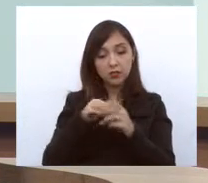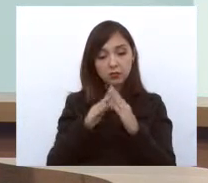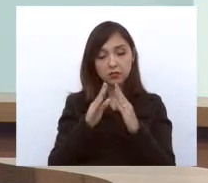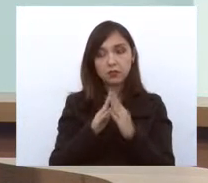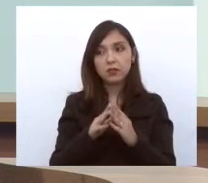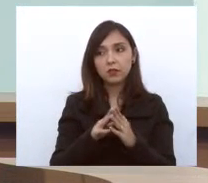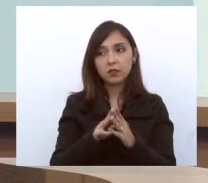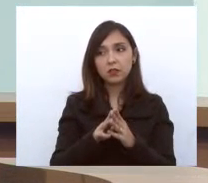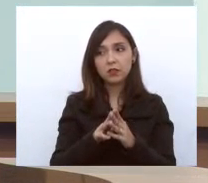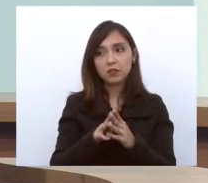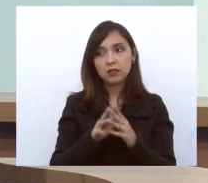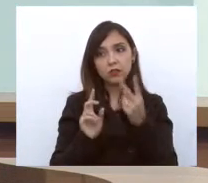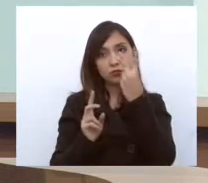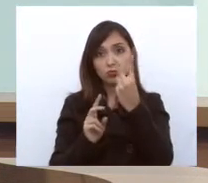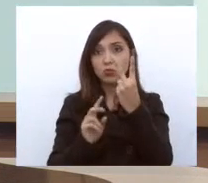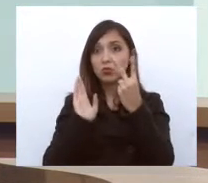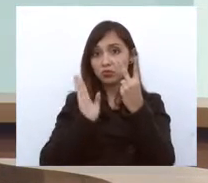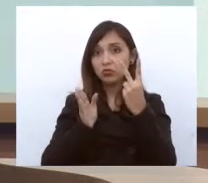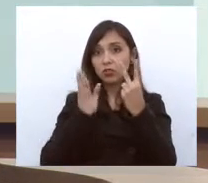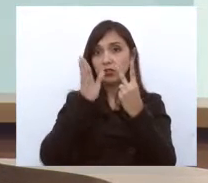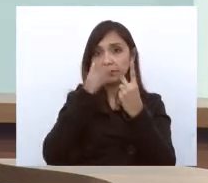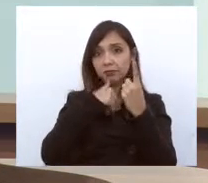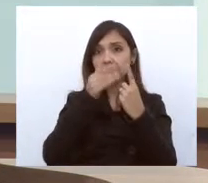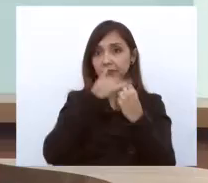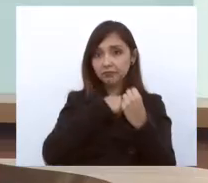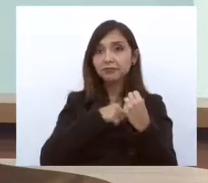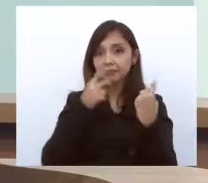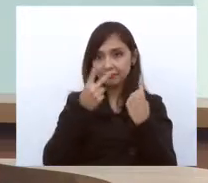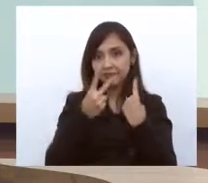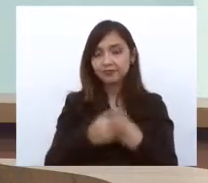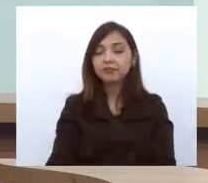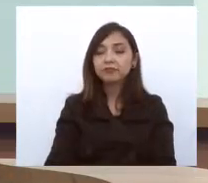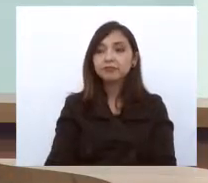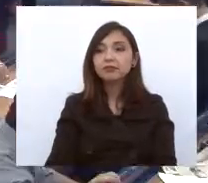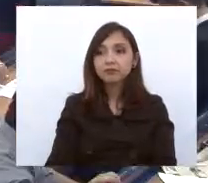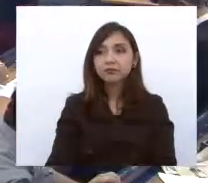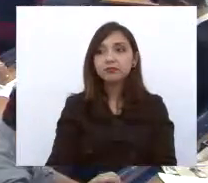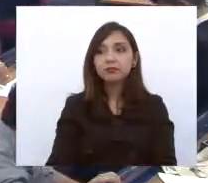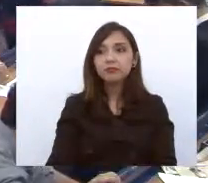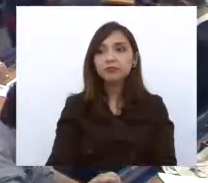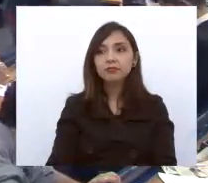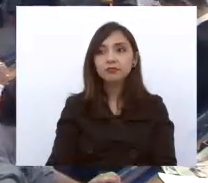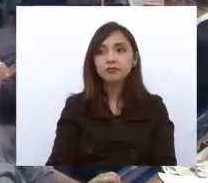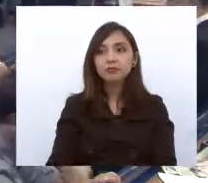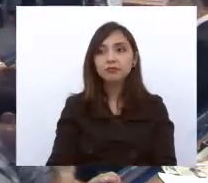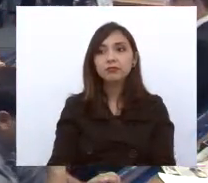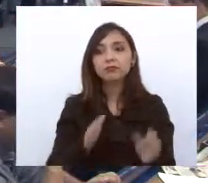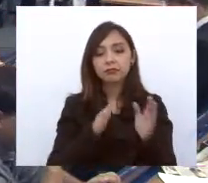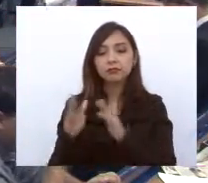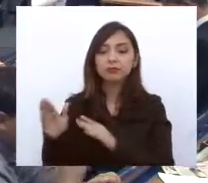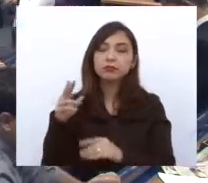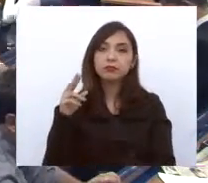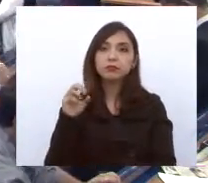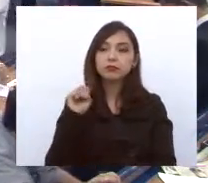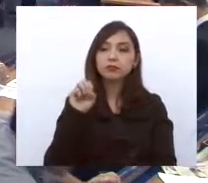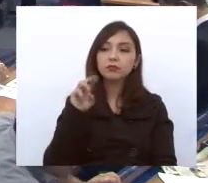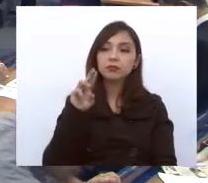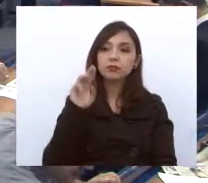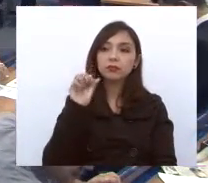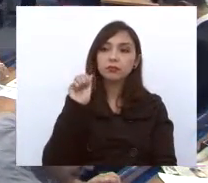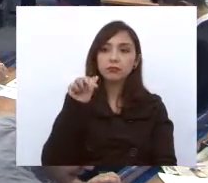Obrigado. E já vencemos dois, tá? RJU e o dos procuradores. Pela ordem, vereador Samuel Vasconcelos.